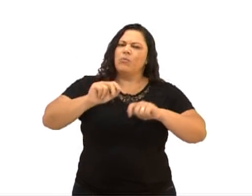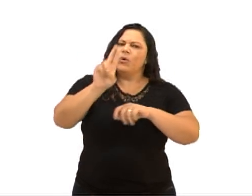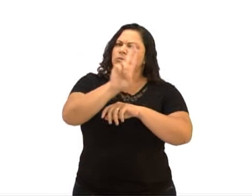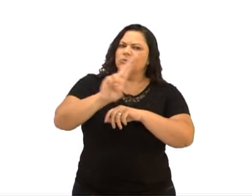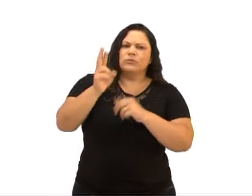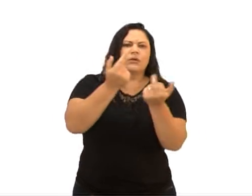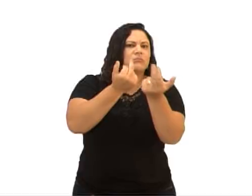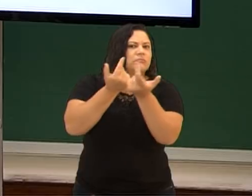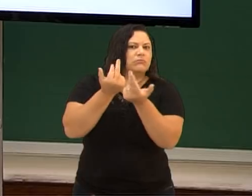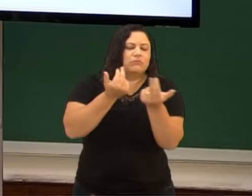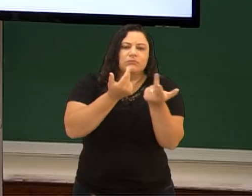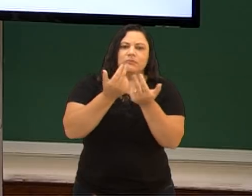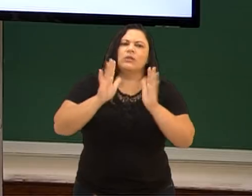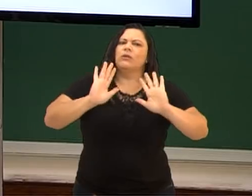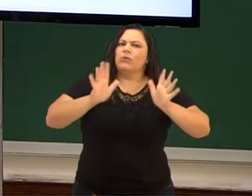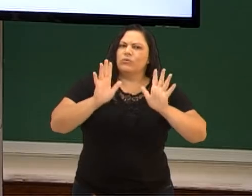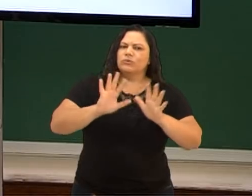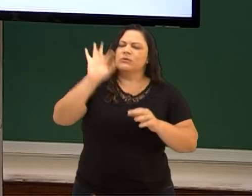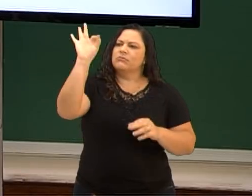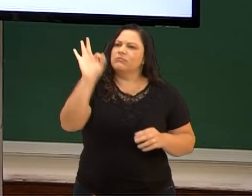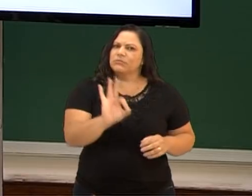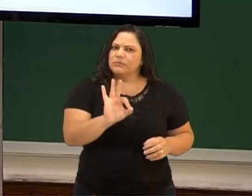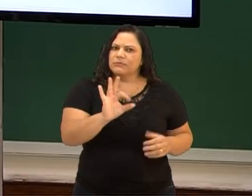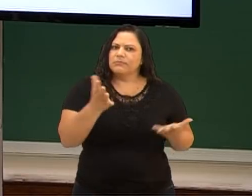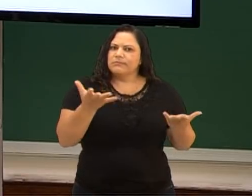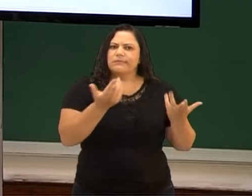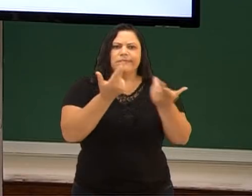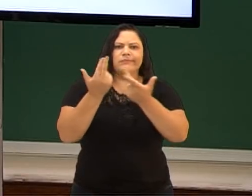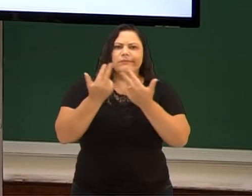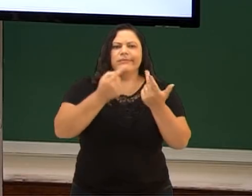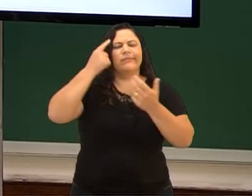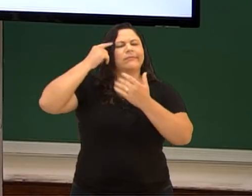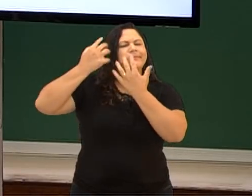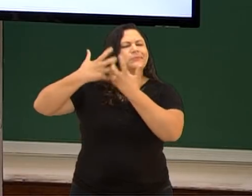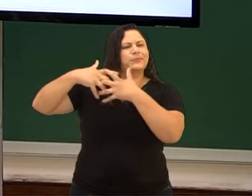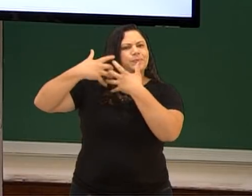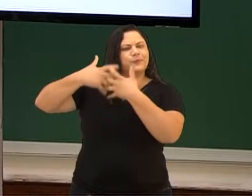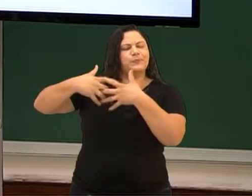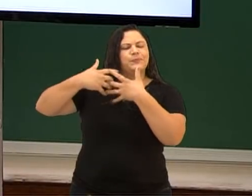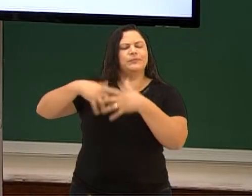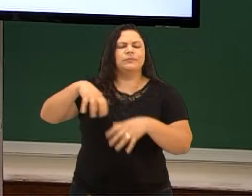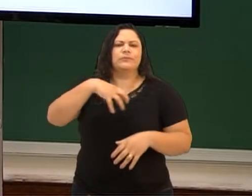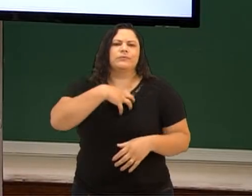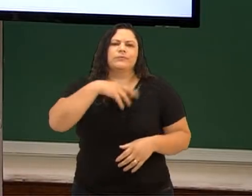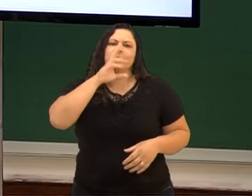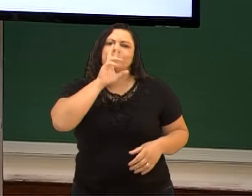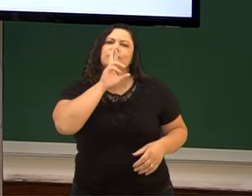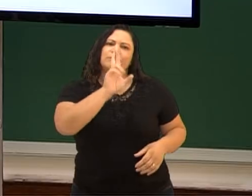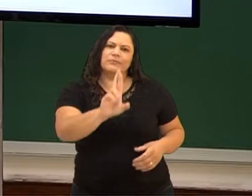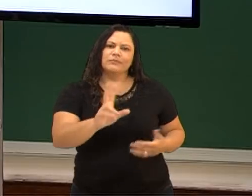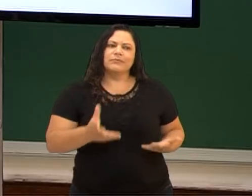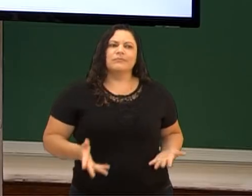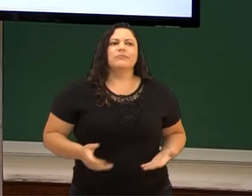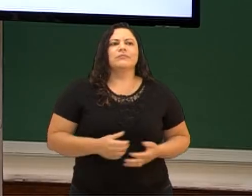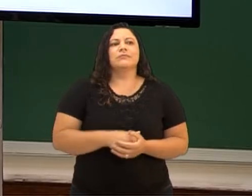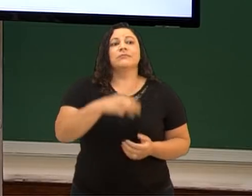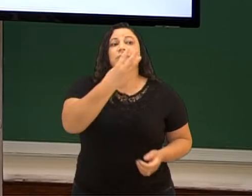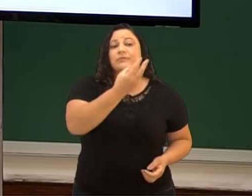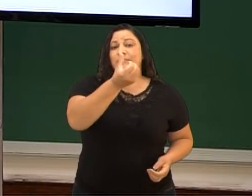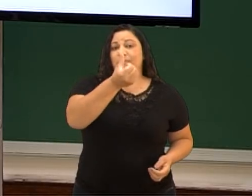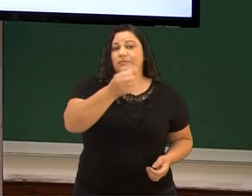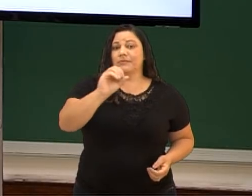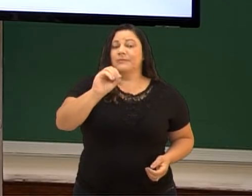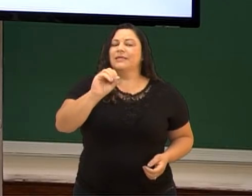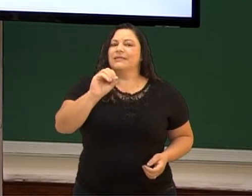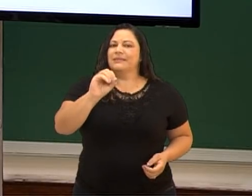forma que nós fizemos lá na porcentagem, o mesmo raciocínio, certo? Então, ó, como 360 representa